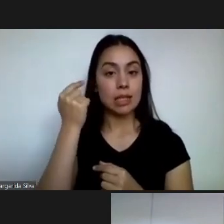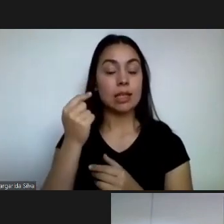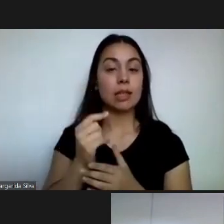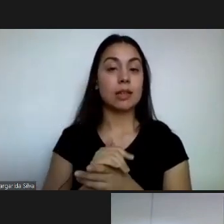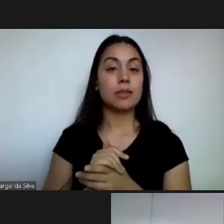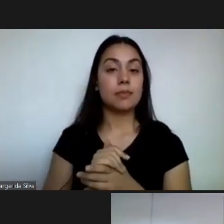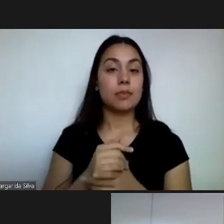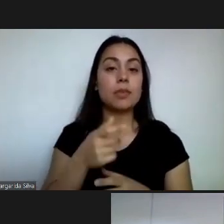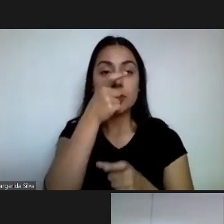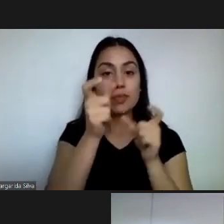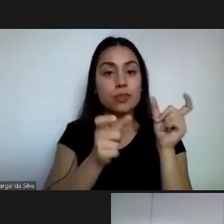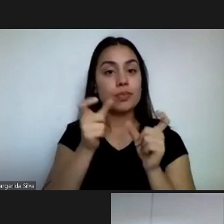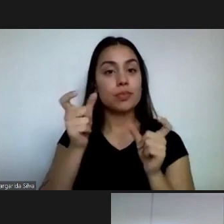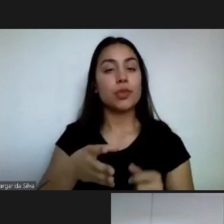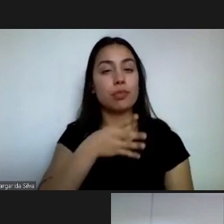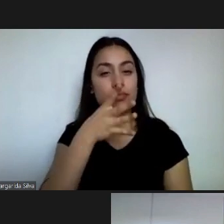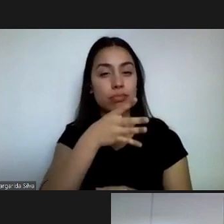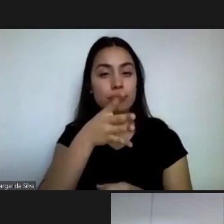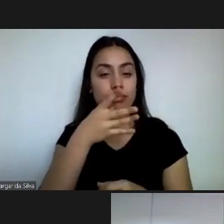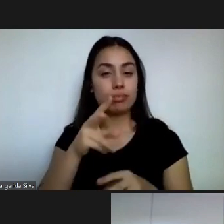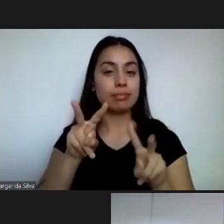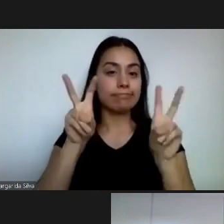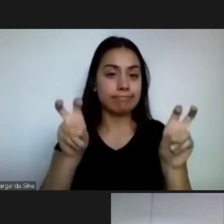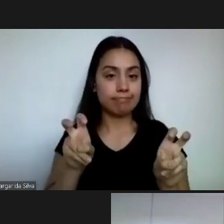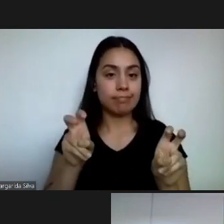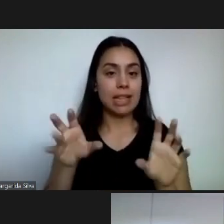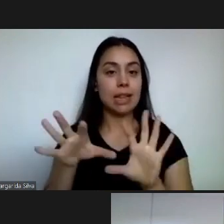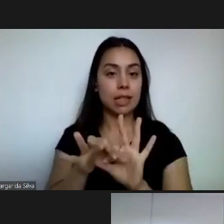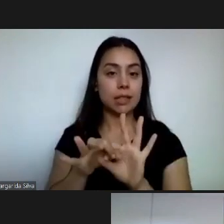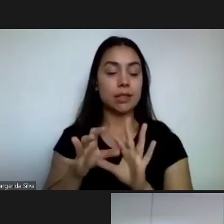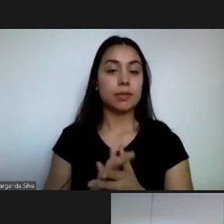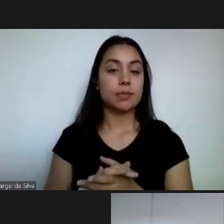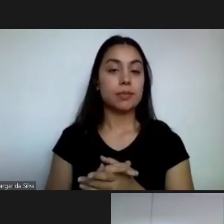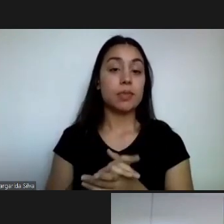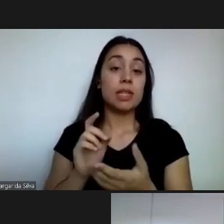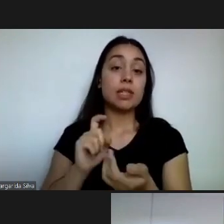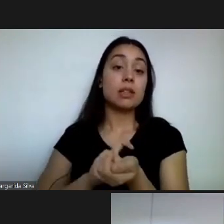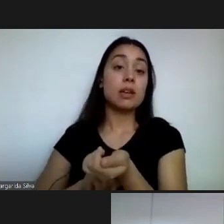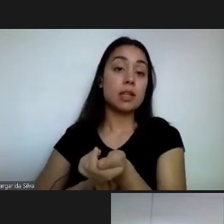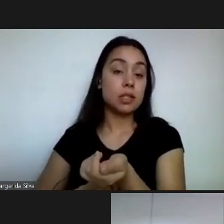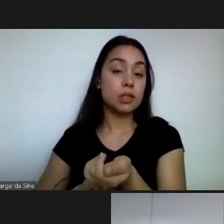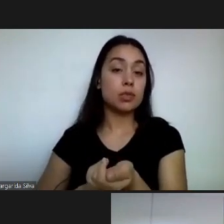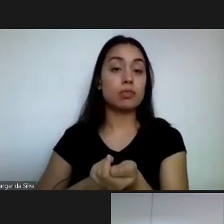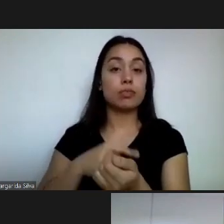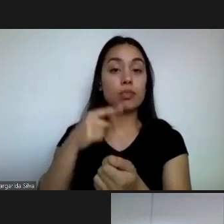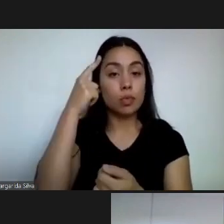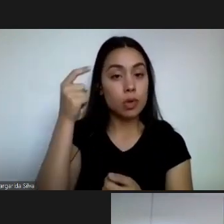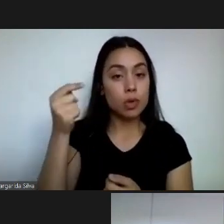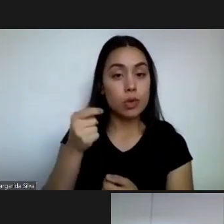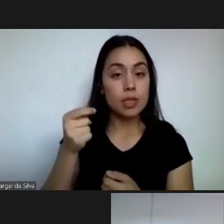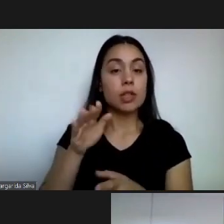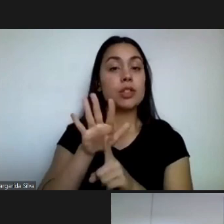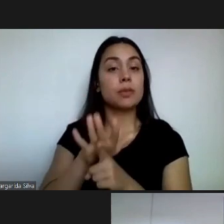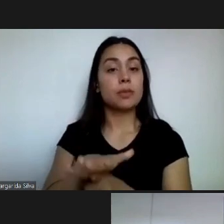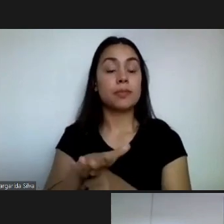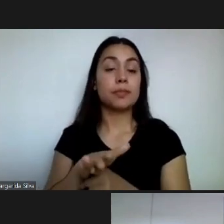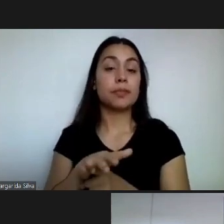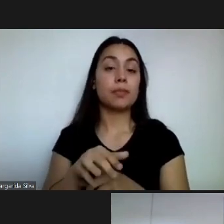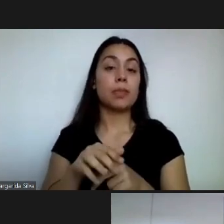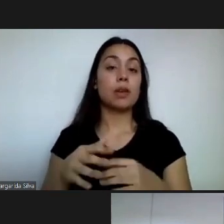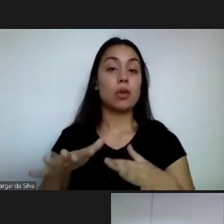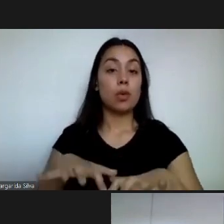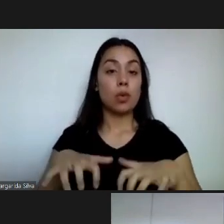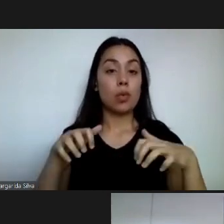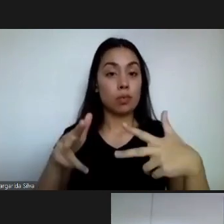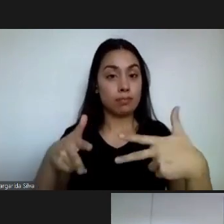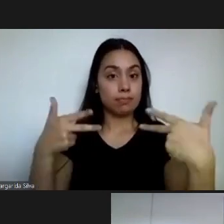falam na primeira pessoa sobre as questões do racismo. Este webinar faz parte, portanto, também